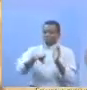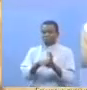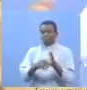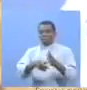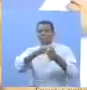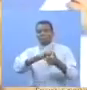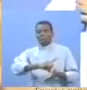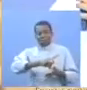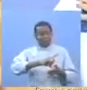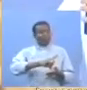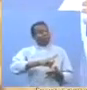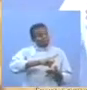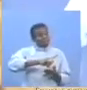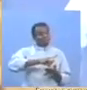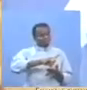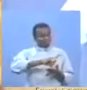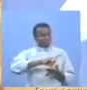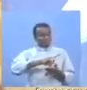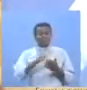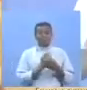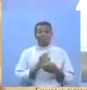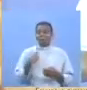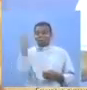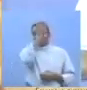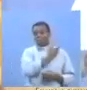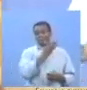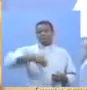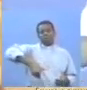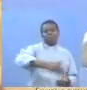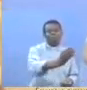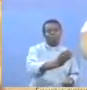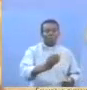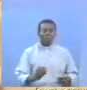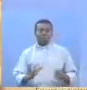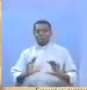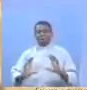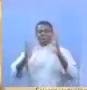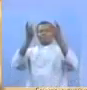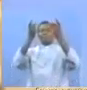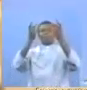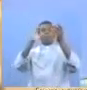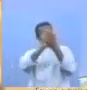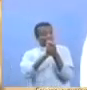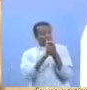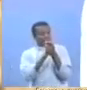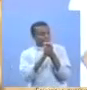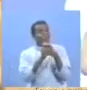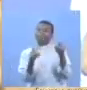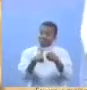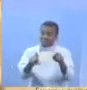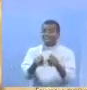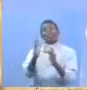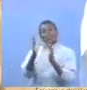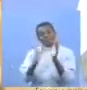claro, foi convidada Maria, mãe de Jesus. Também vieram Jesus e os seus